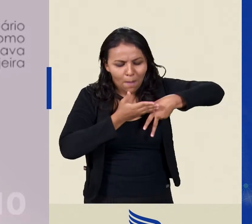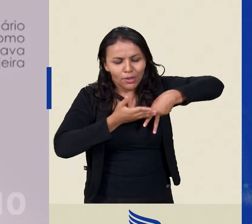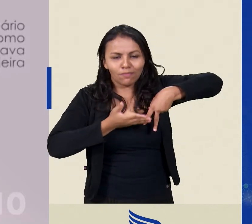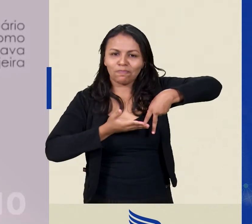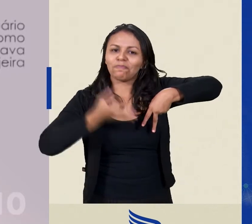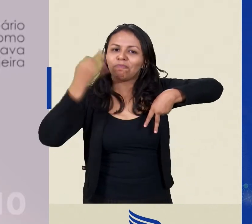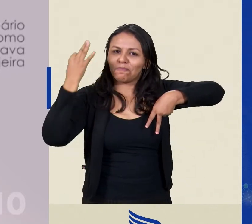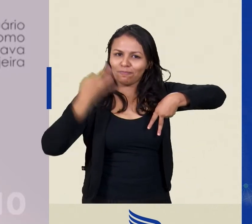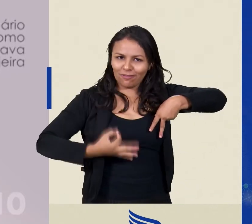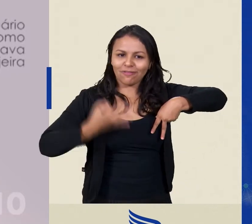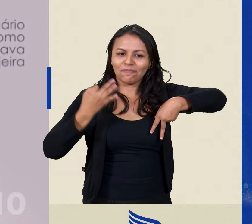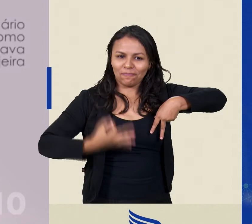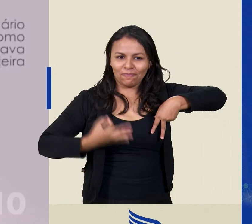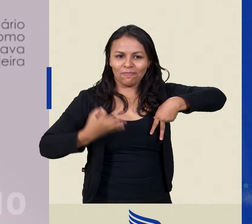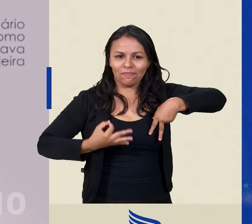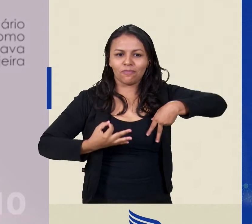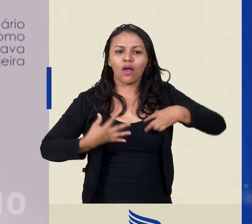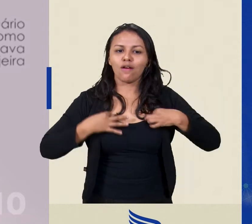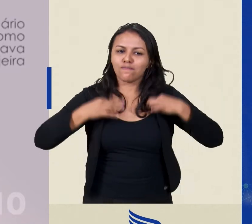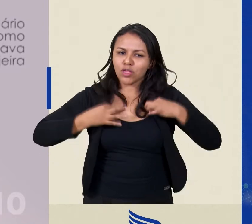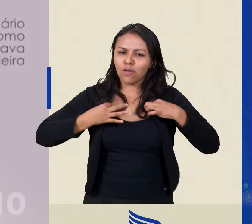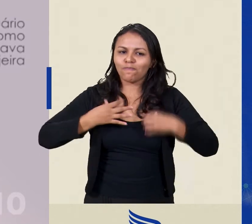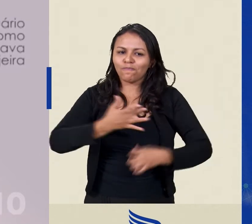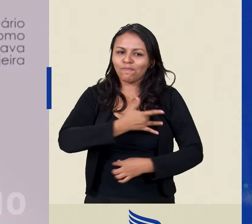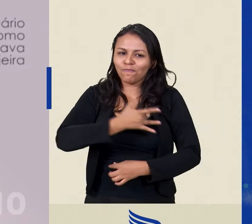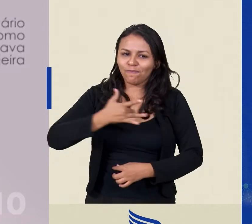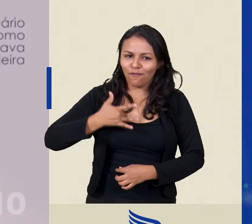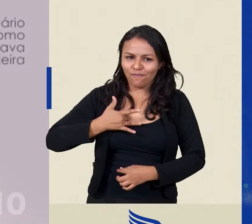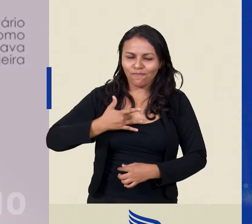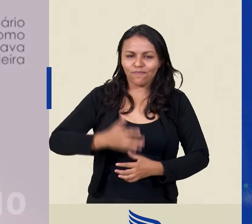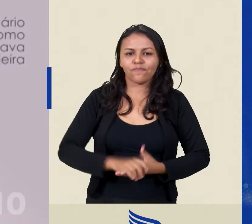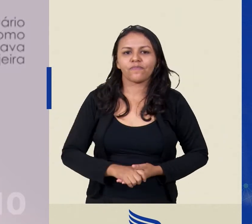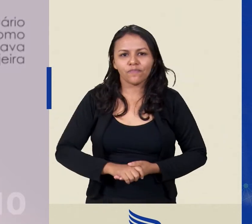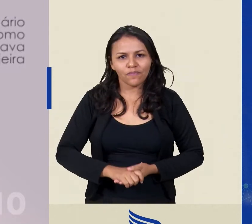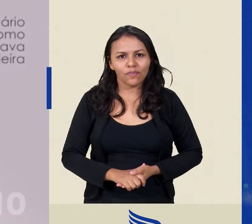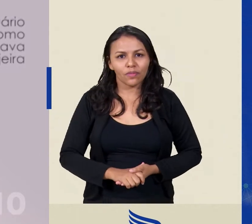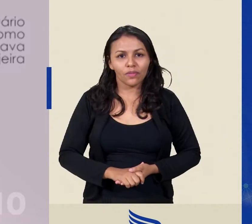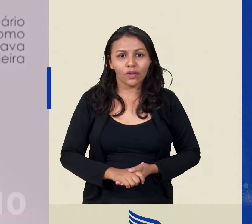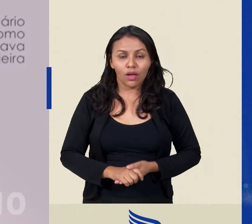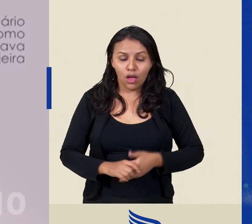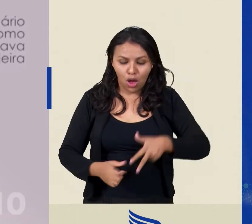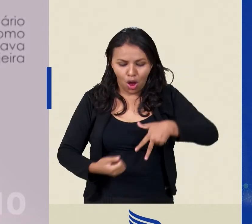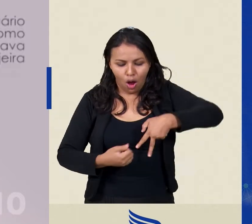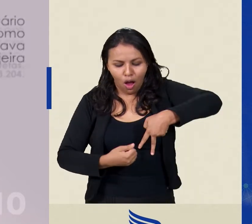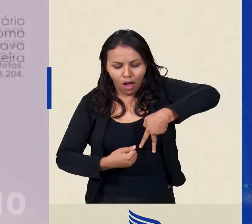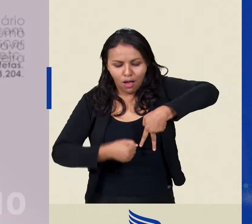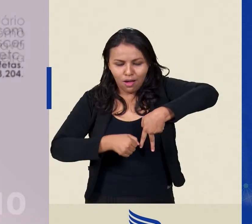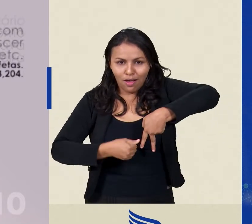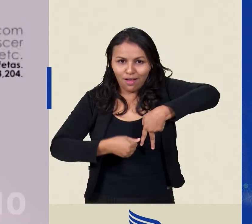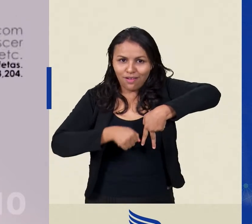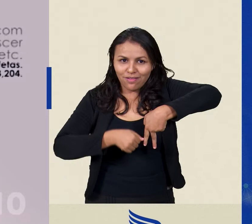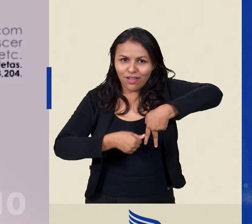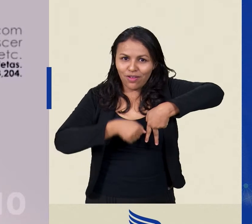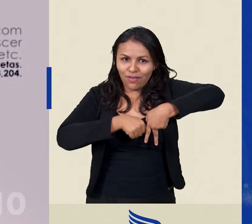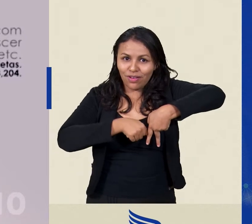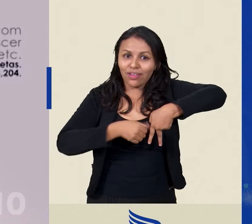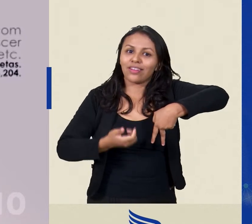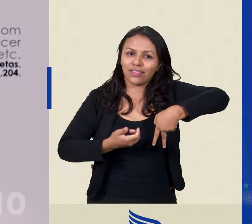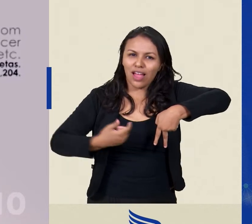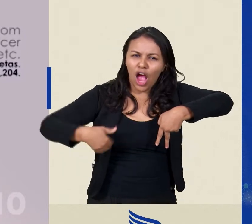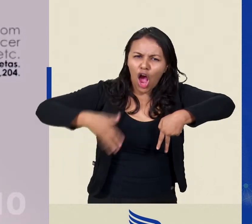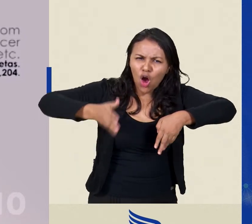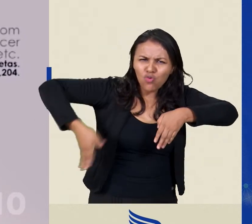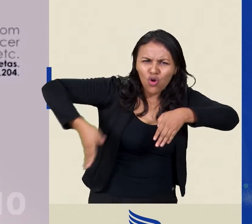como apropriado, modesto e saudável. Estava umas poucas polegadas acima da sujeira da rua e do